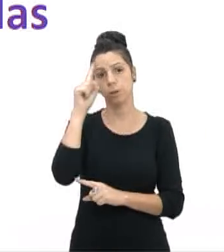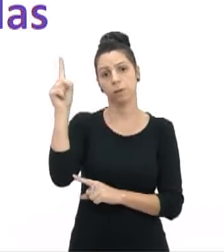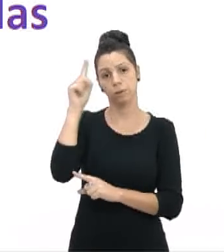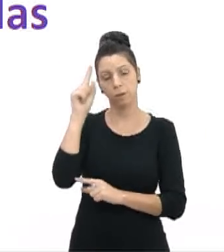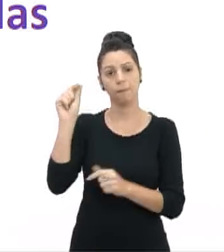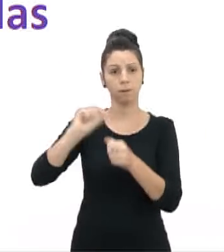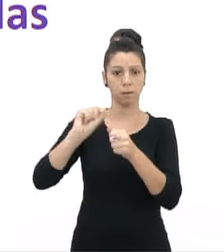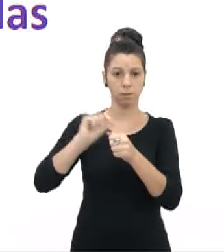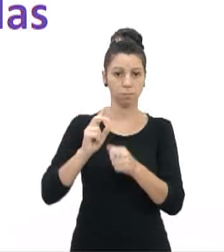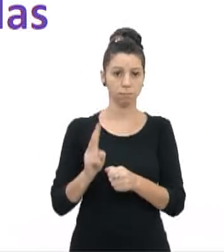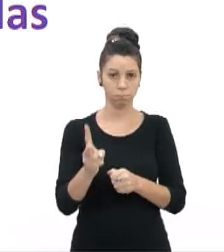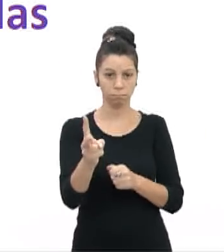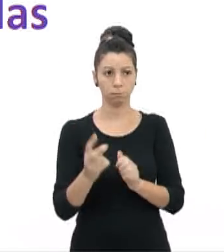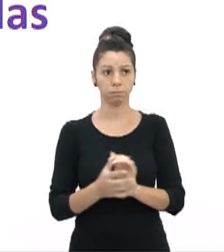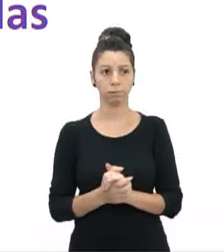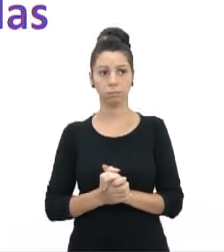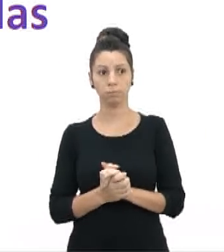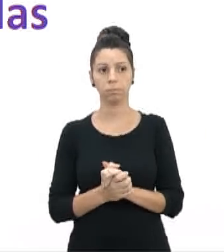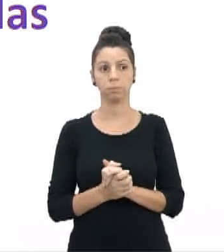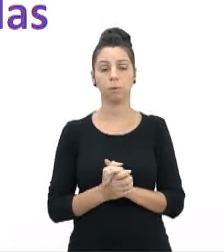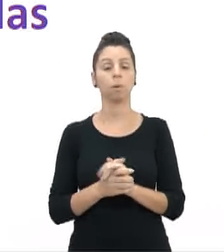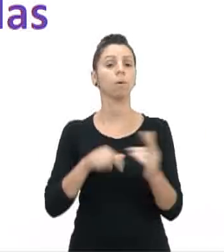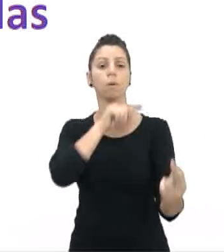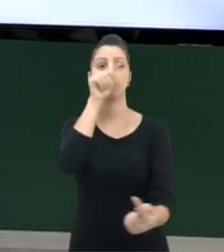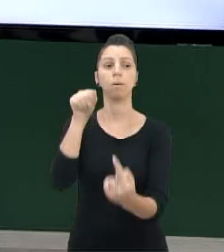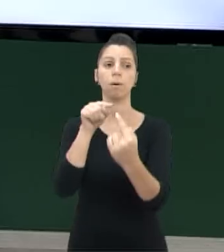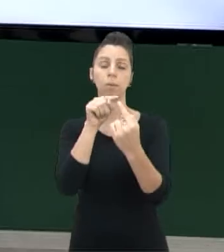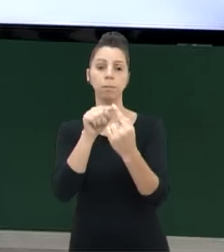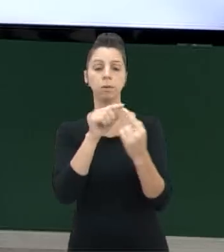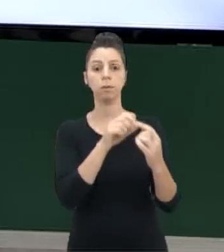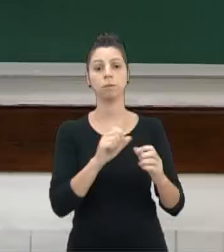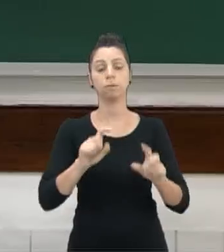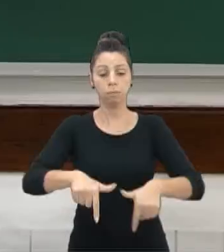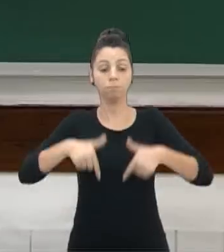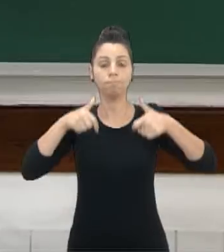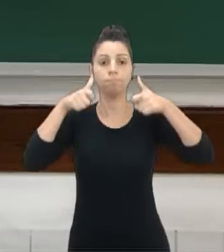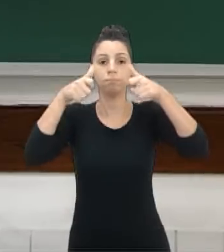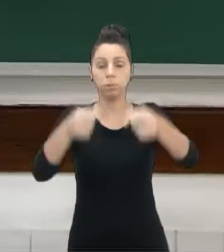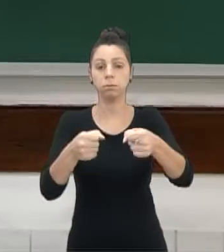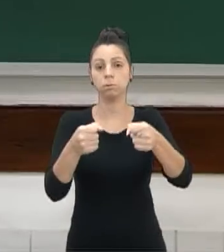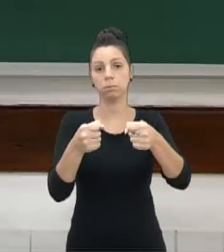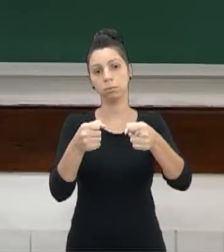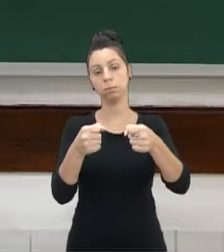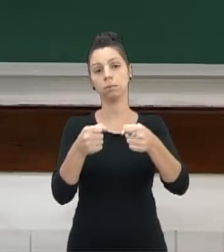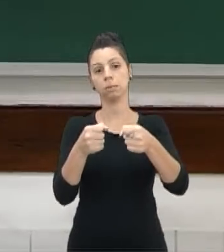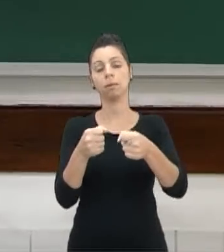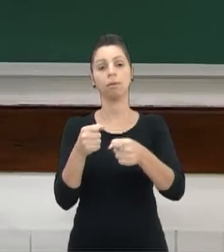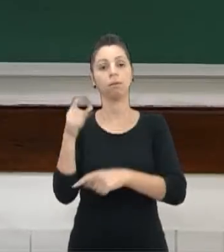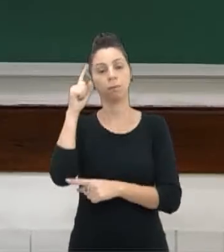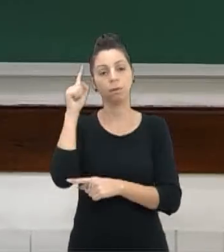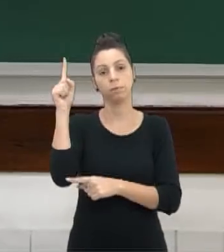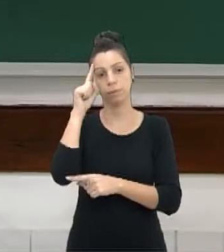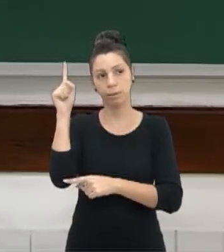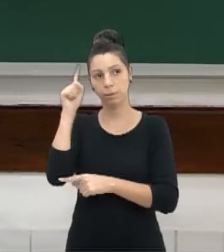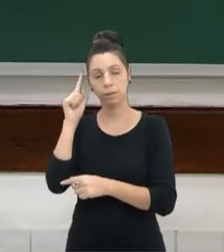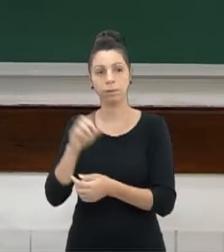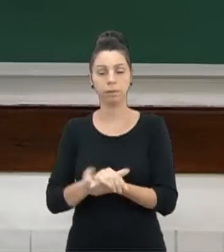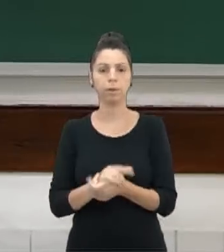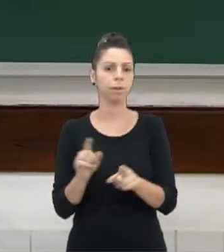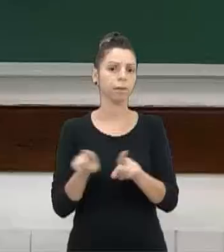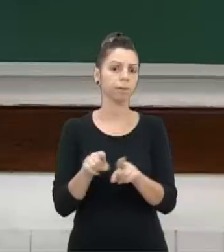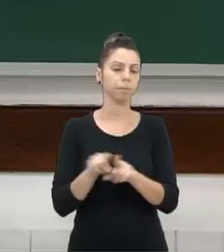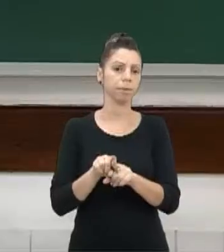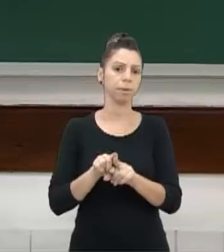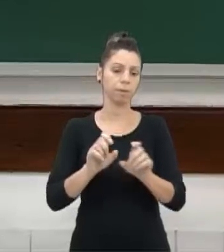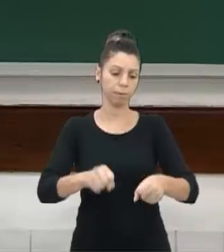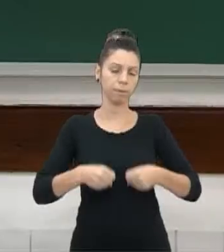tenho o objetivo já, que é a ideia de trazer atitudes para nós praticarmos no nosso dia a dia. E ele vai trazer algumas atitudes,